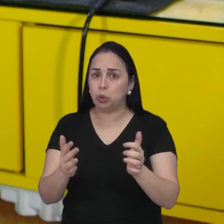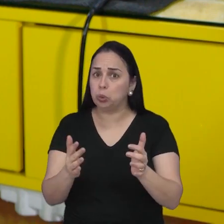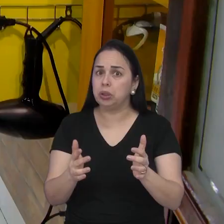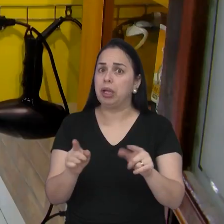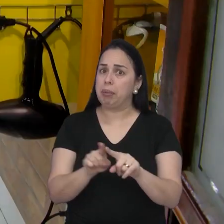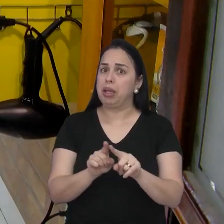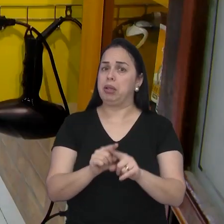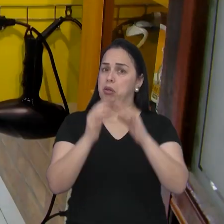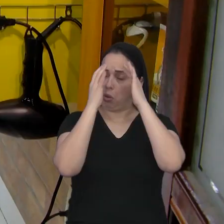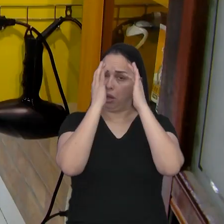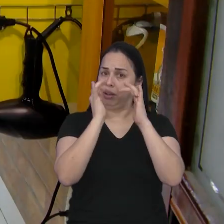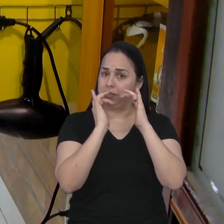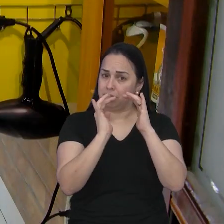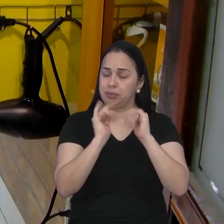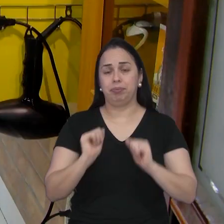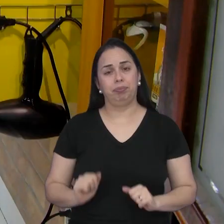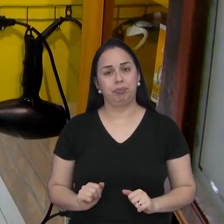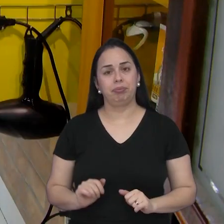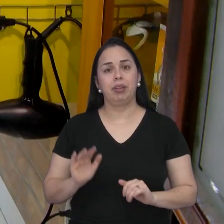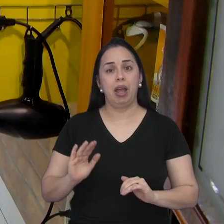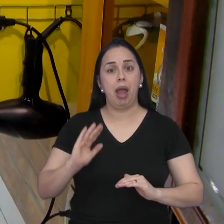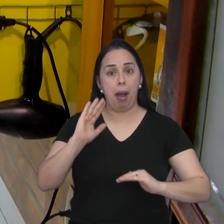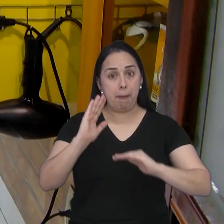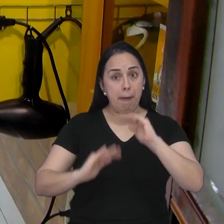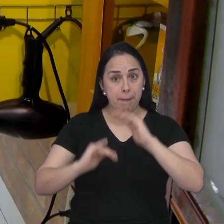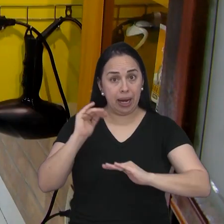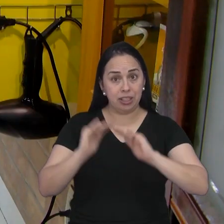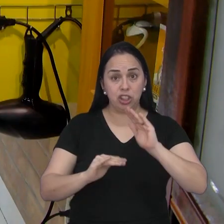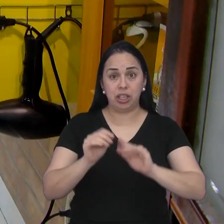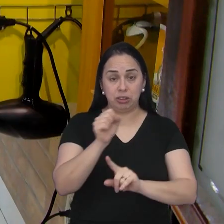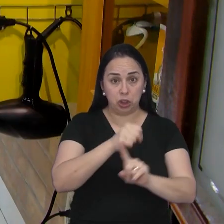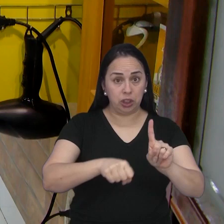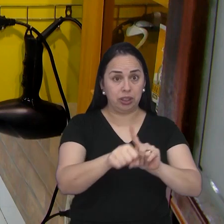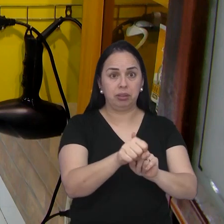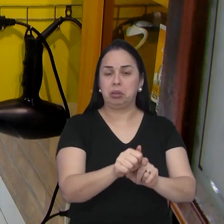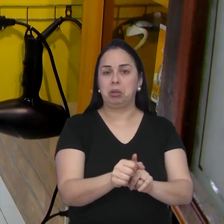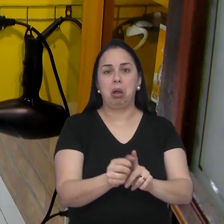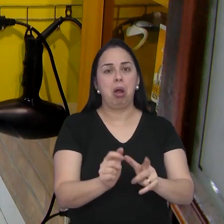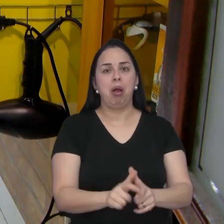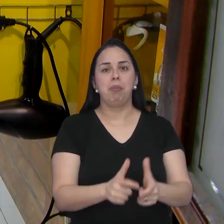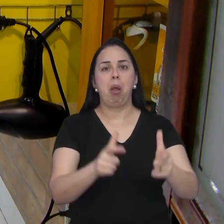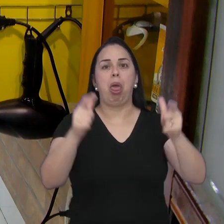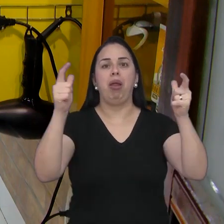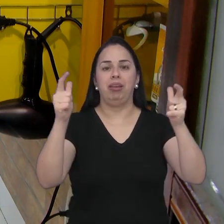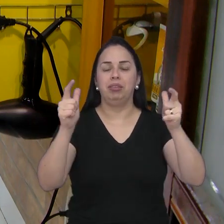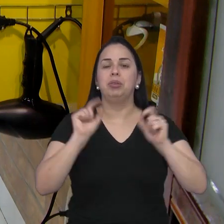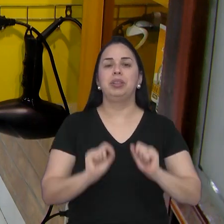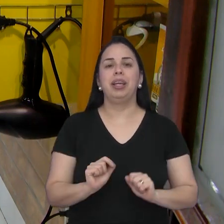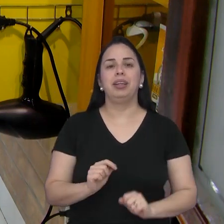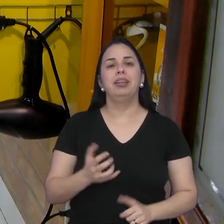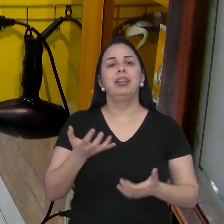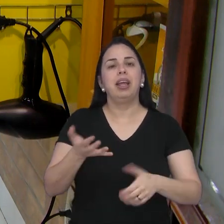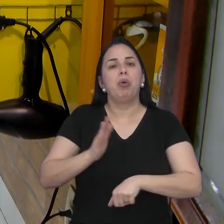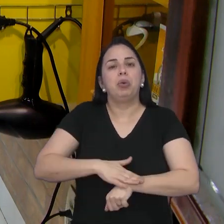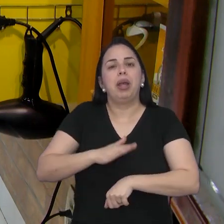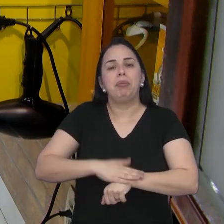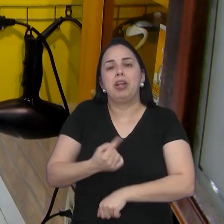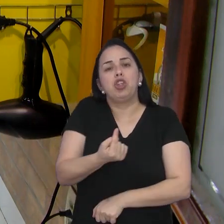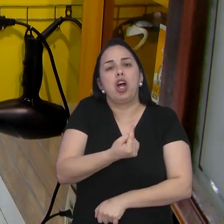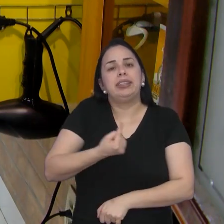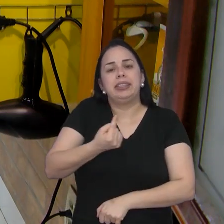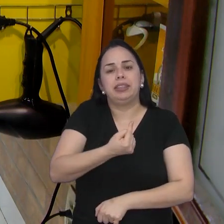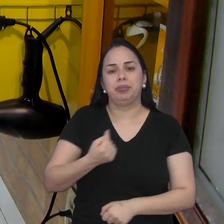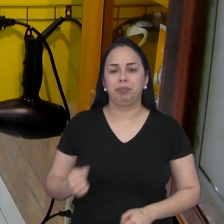gente tem. A rotina do Figueiredo vai de encontro a uma prática social cada vez mais comum, a preferência por